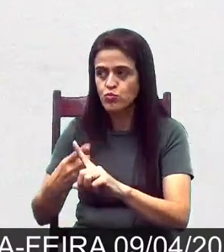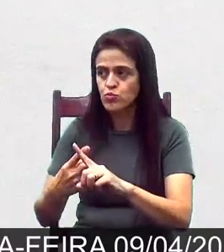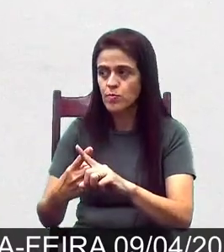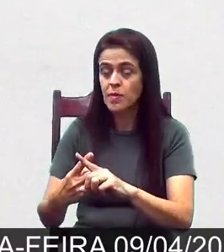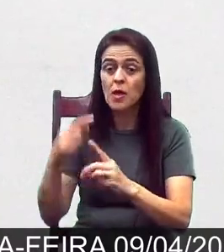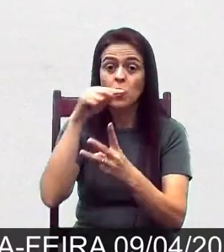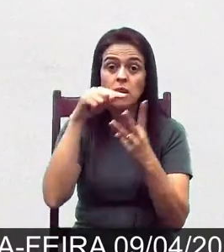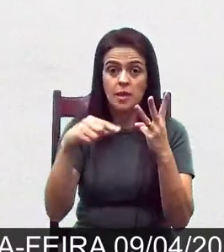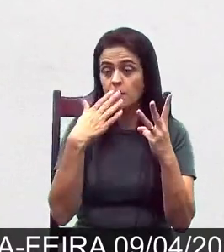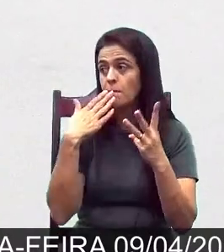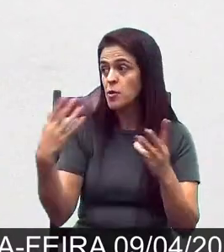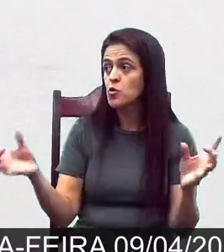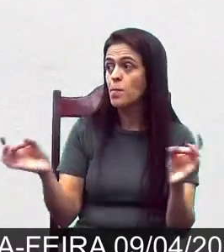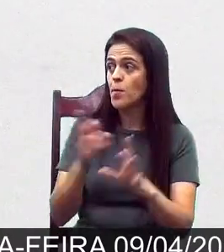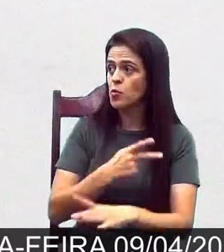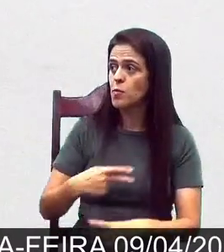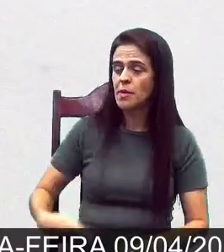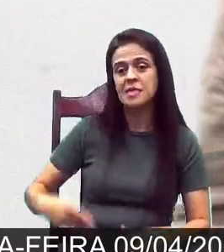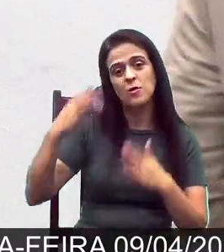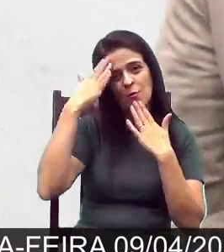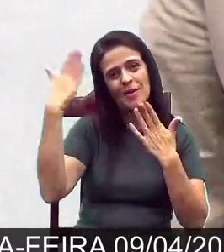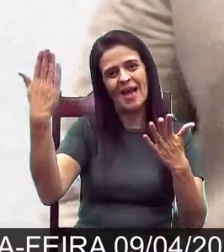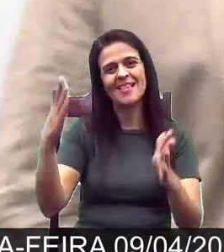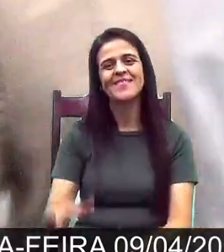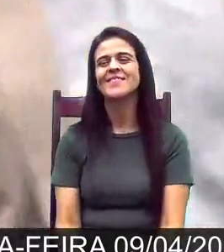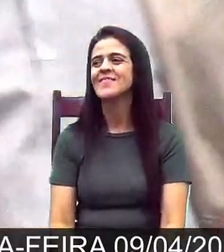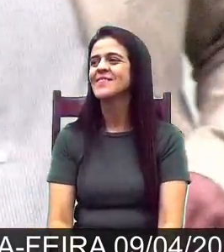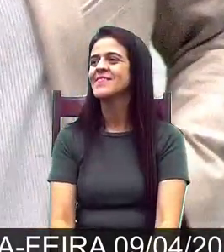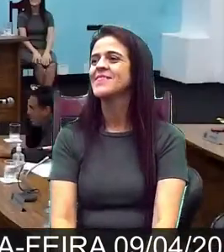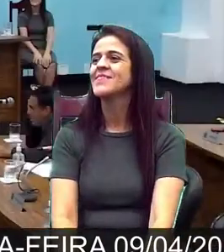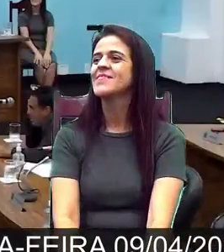meus três requerimentos, senhor presidente. Muito obrigado.